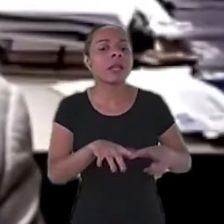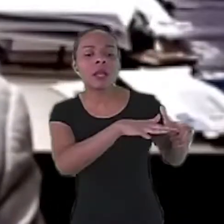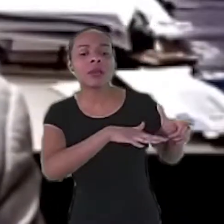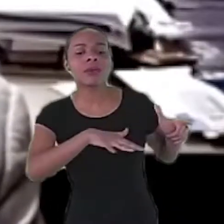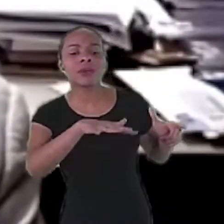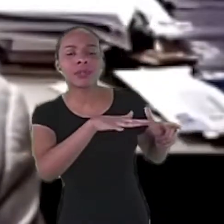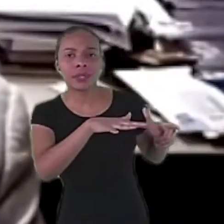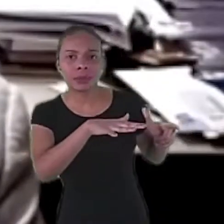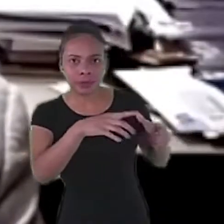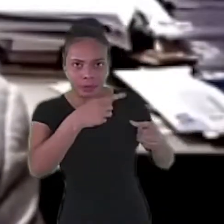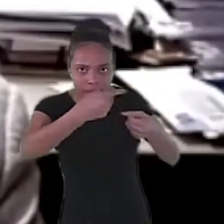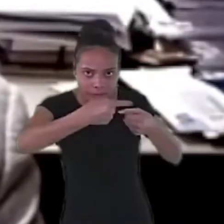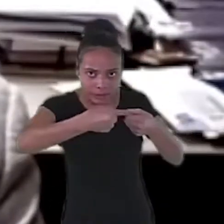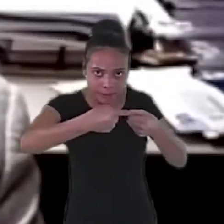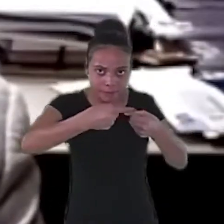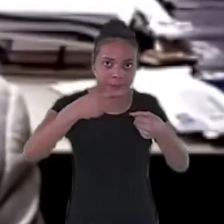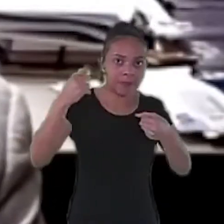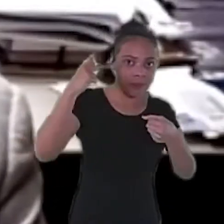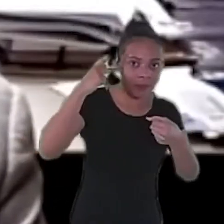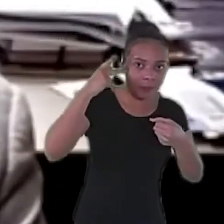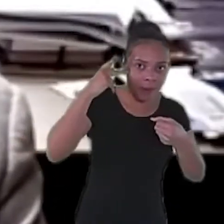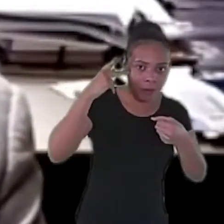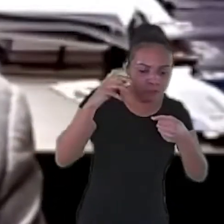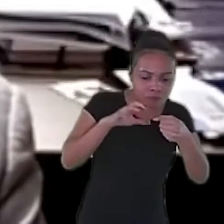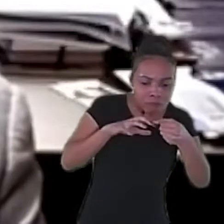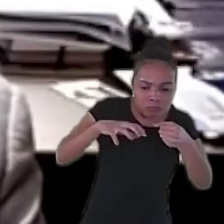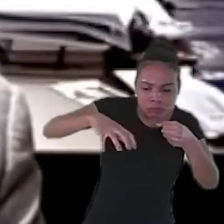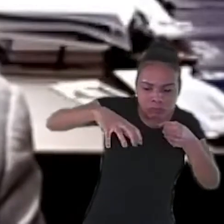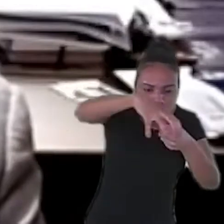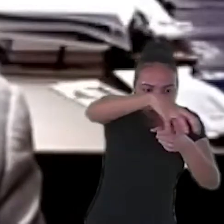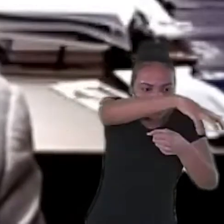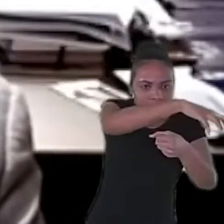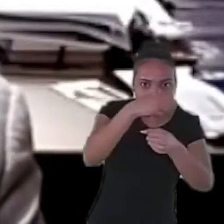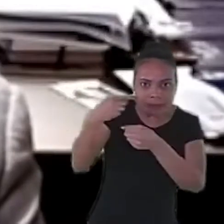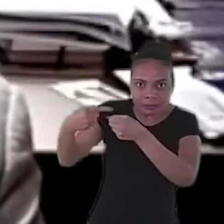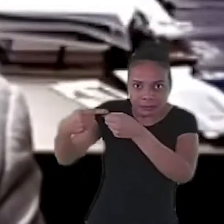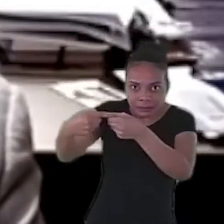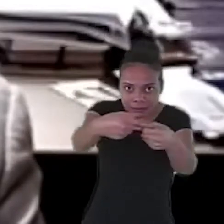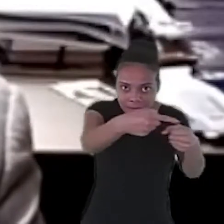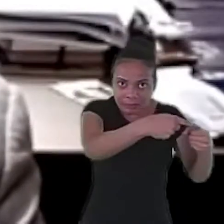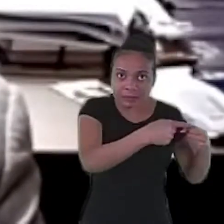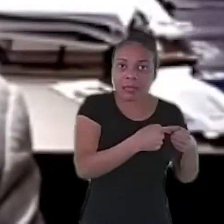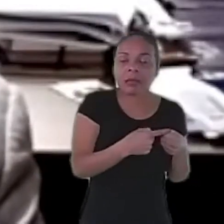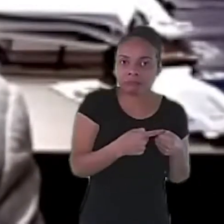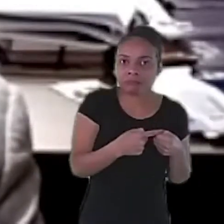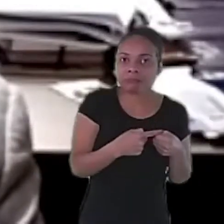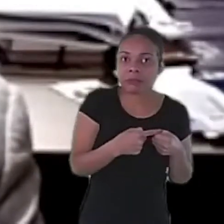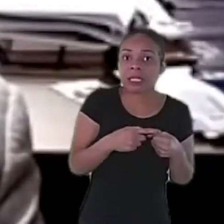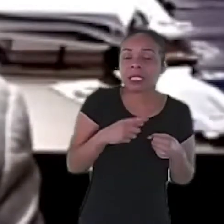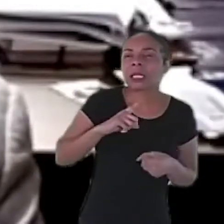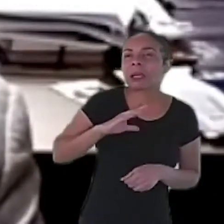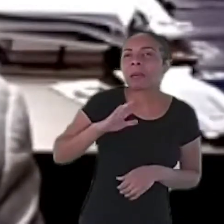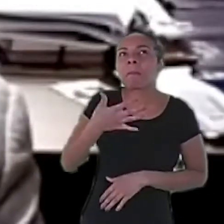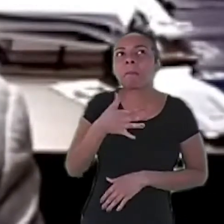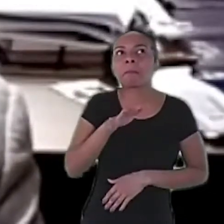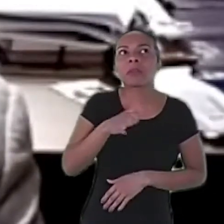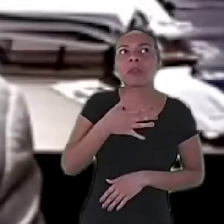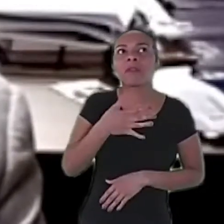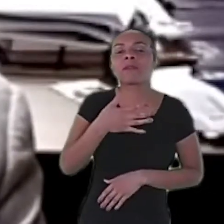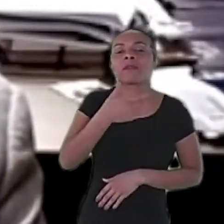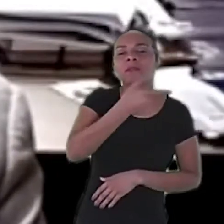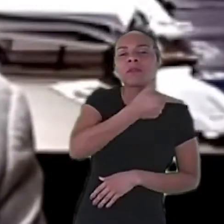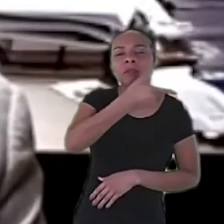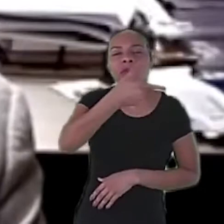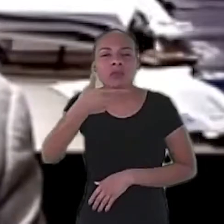é menor que o aglomerado de Tóquio. A região metropolitana oficial tem 22, 23 milhões de